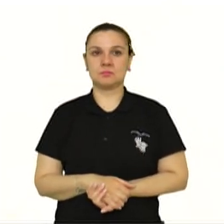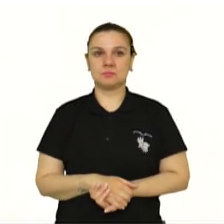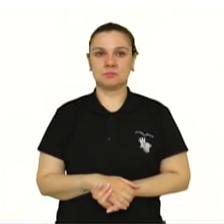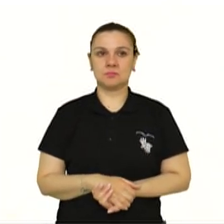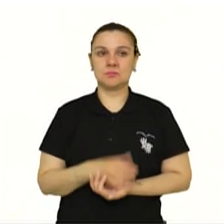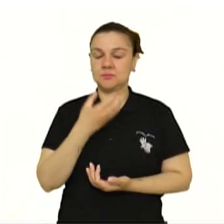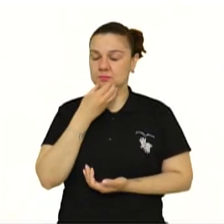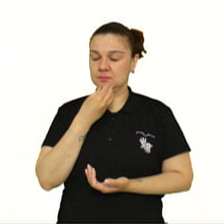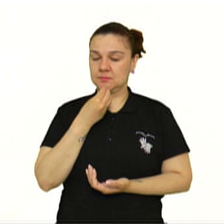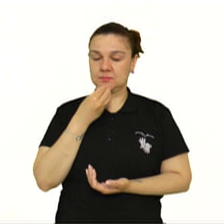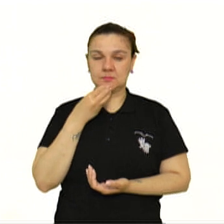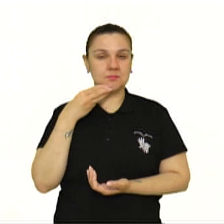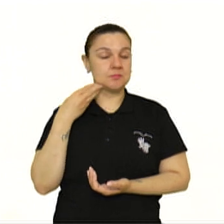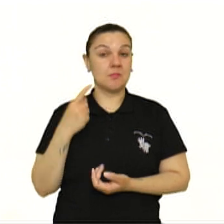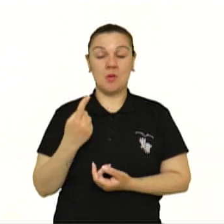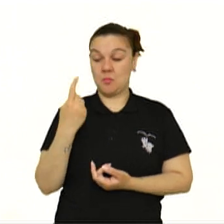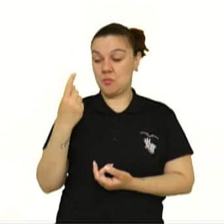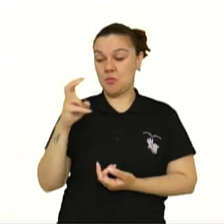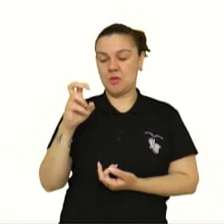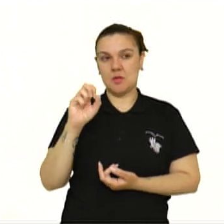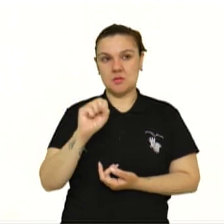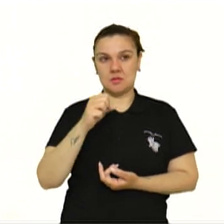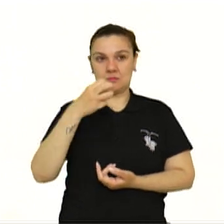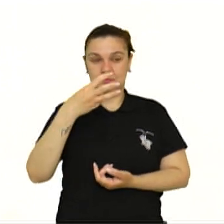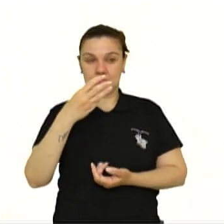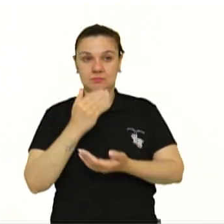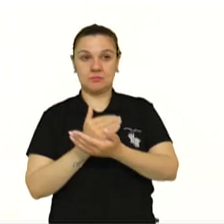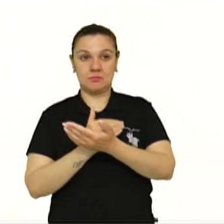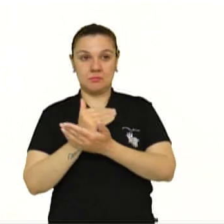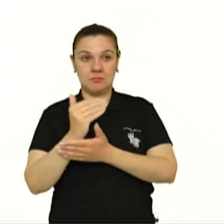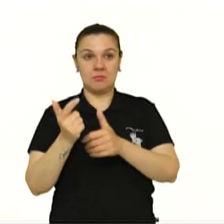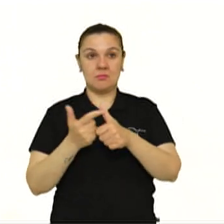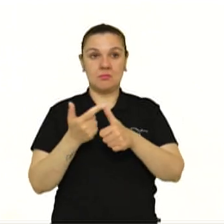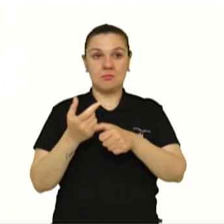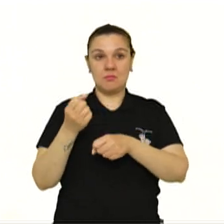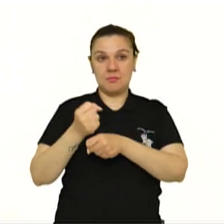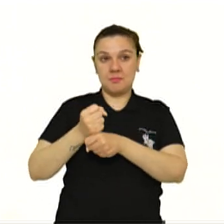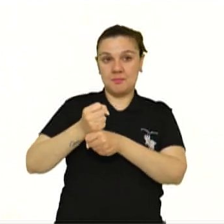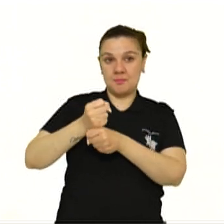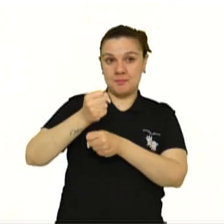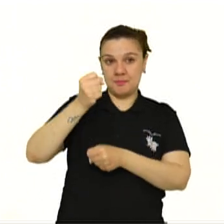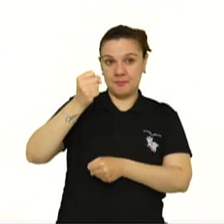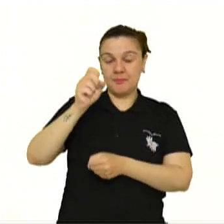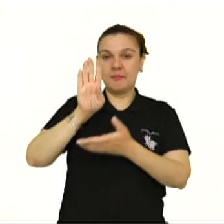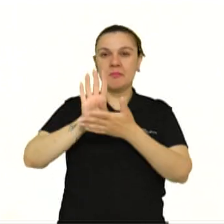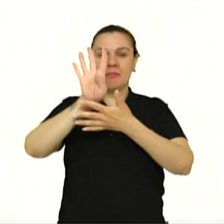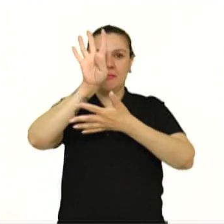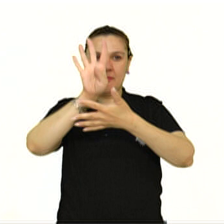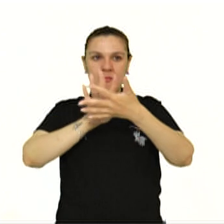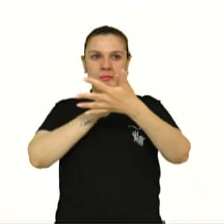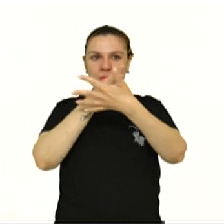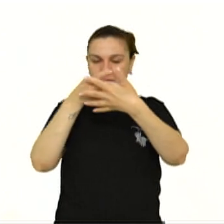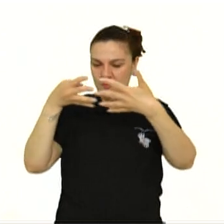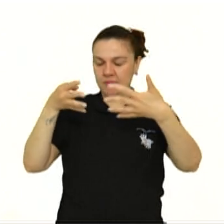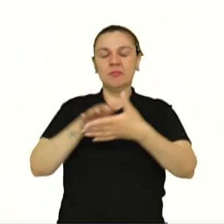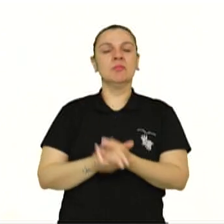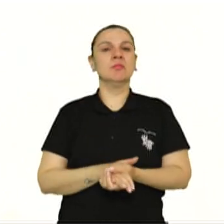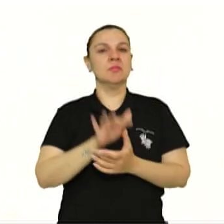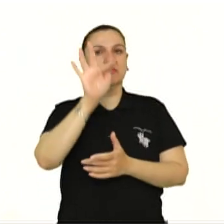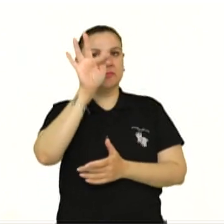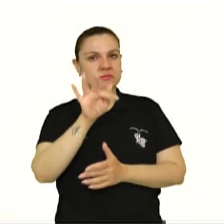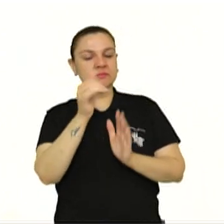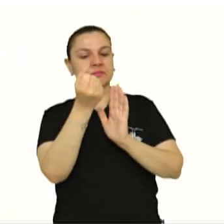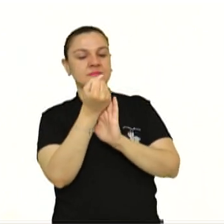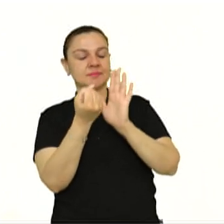algumas informações. Em 1583, surgiu a primeira raquete com encordamento vertical. No final do